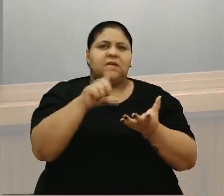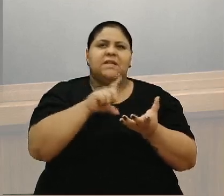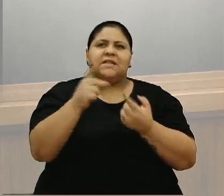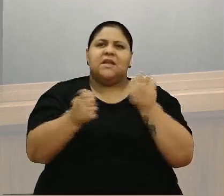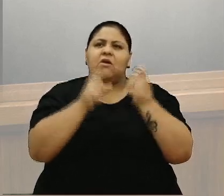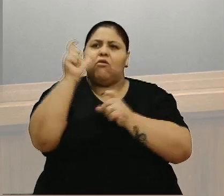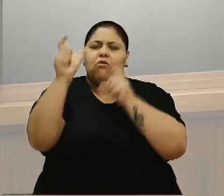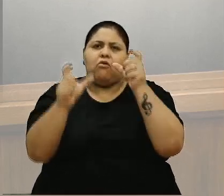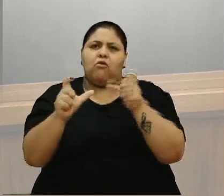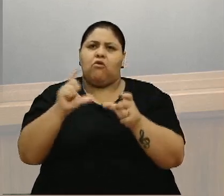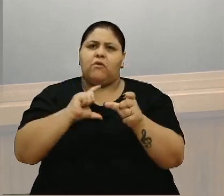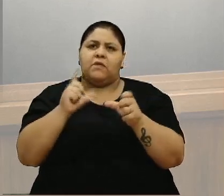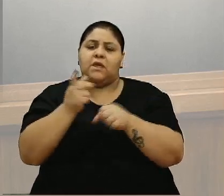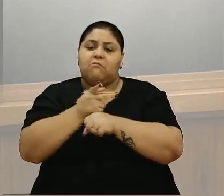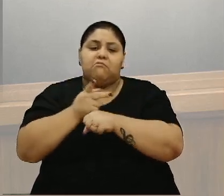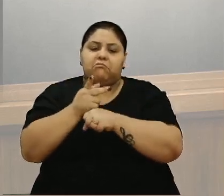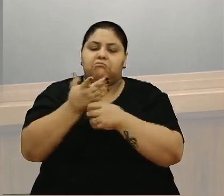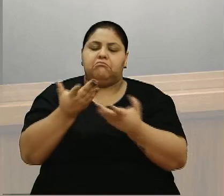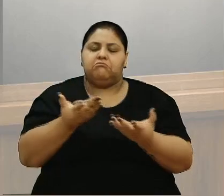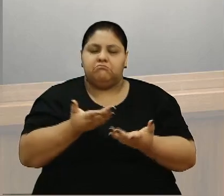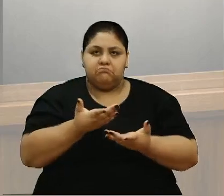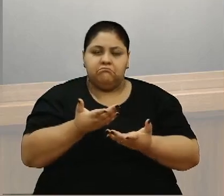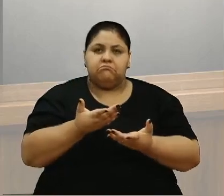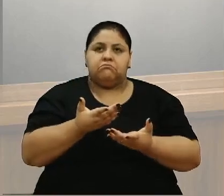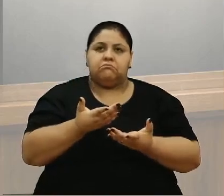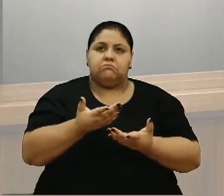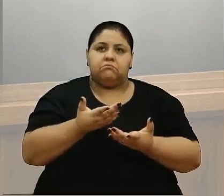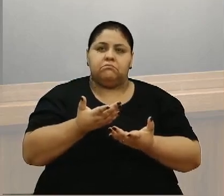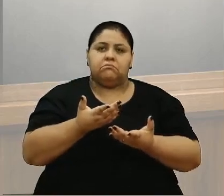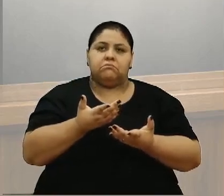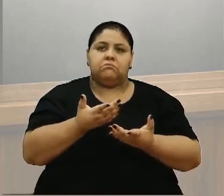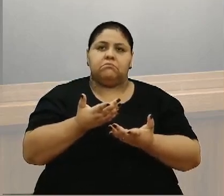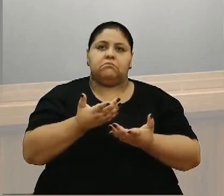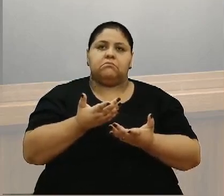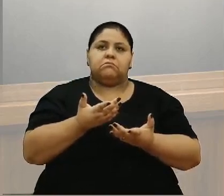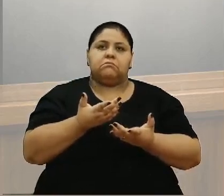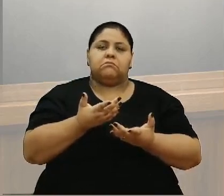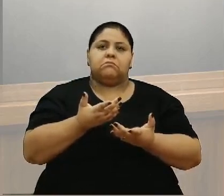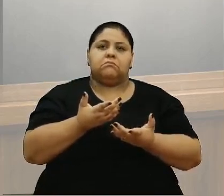pessoas que têm nos procurado momento que não oportuno, recebem